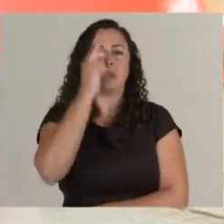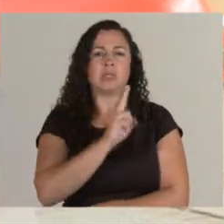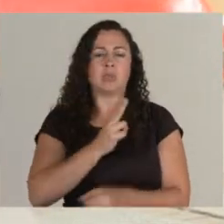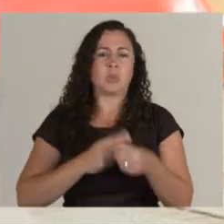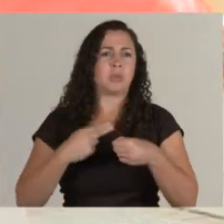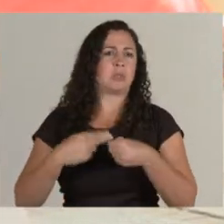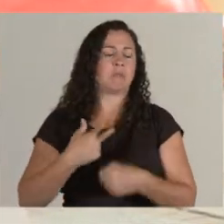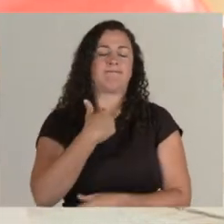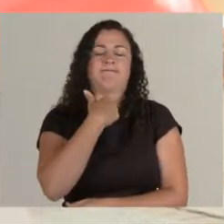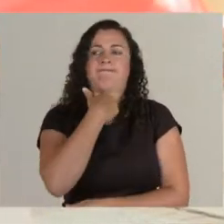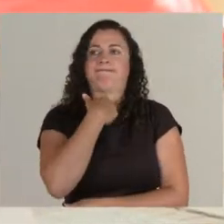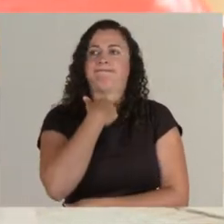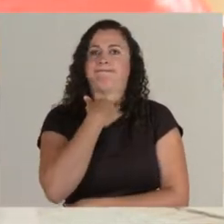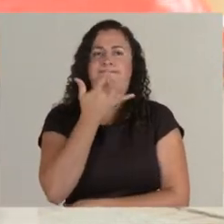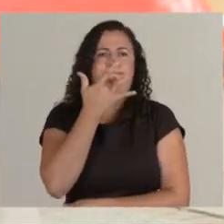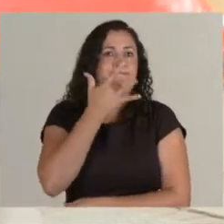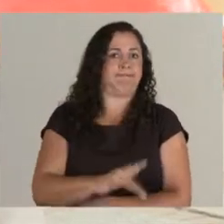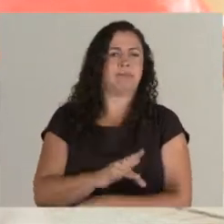que universidades